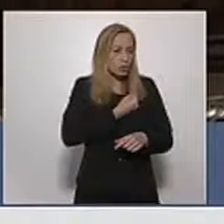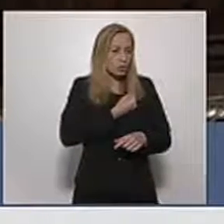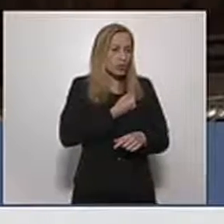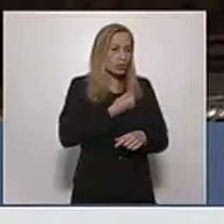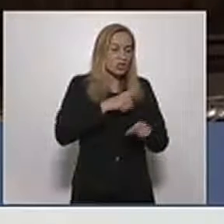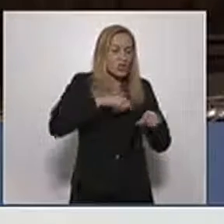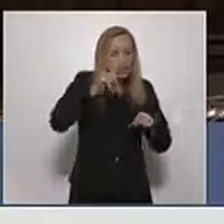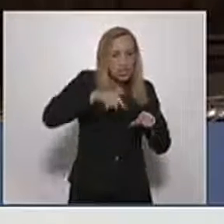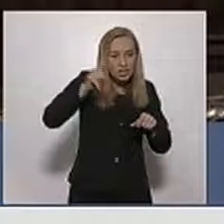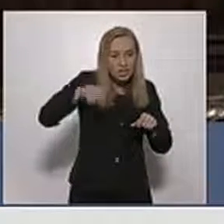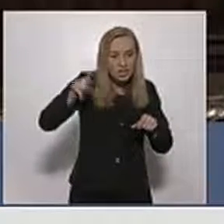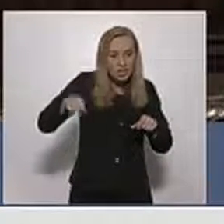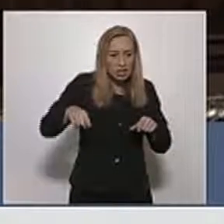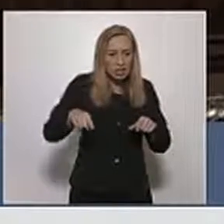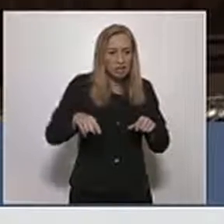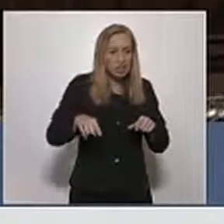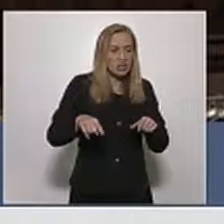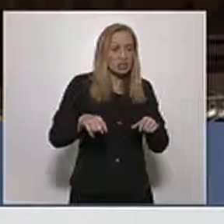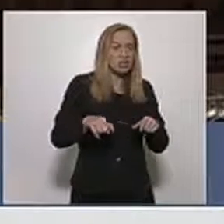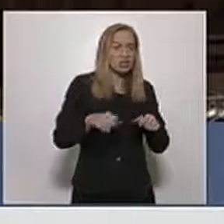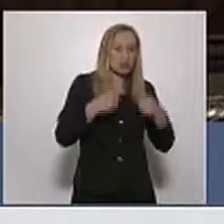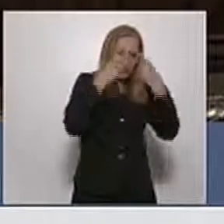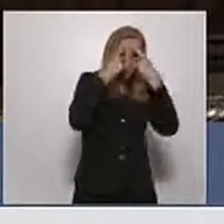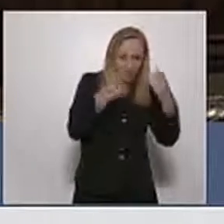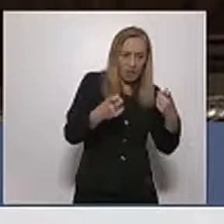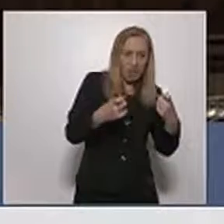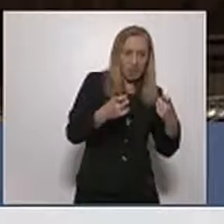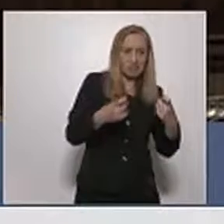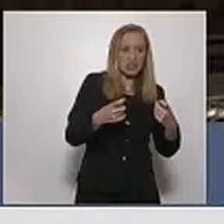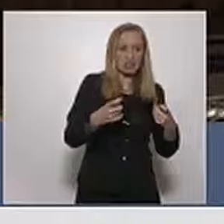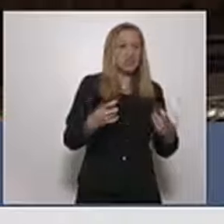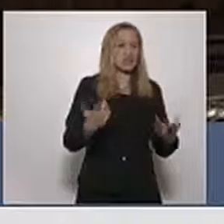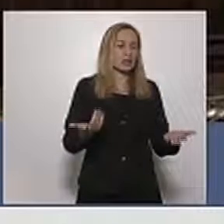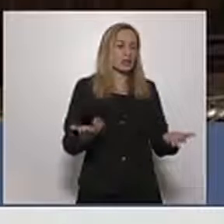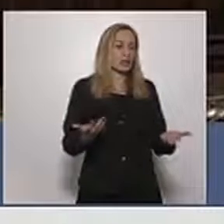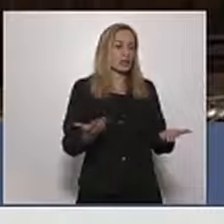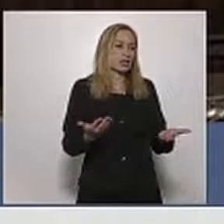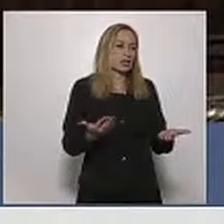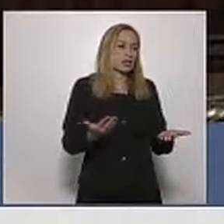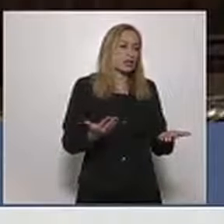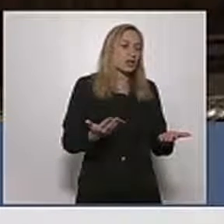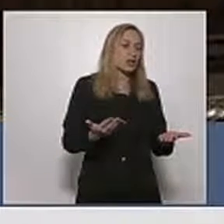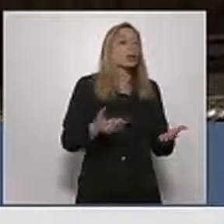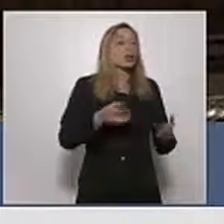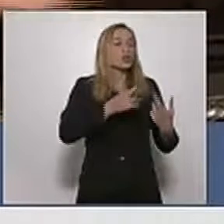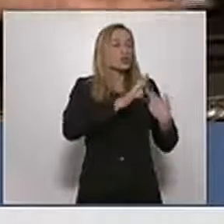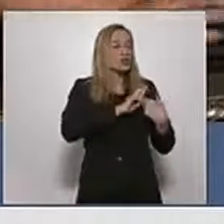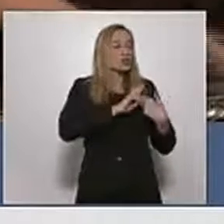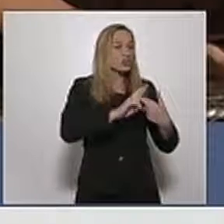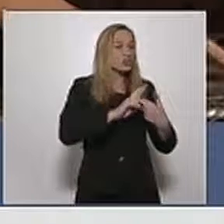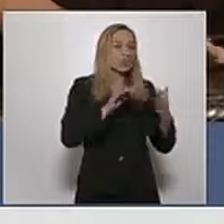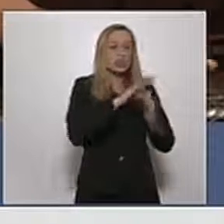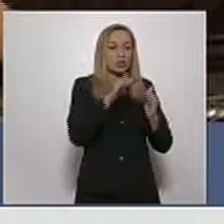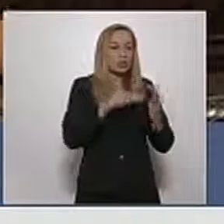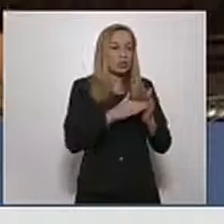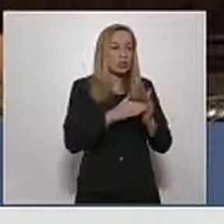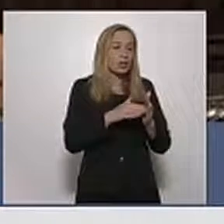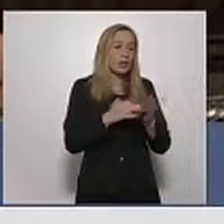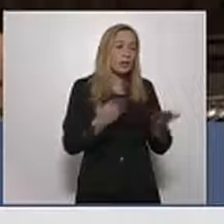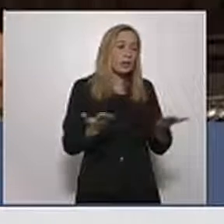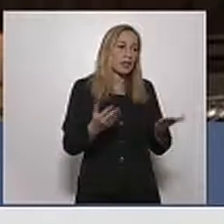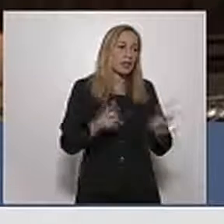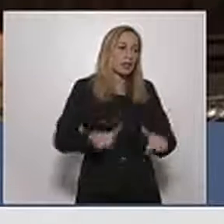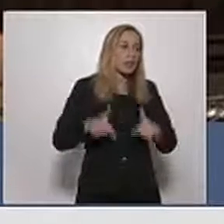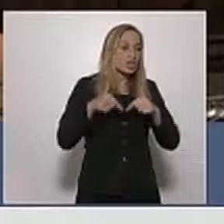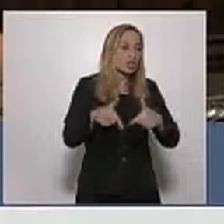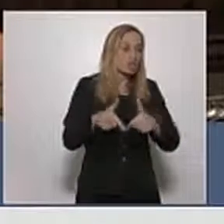para apresentar. Então, se ali no espaço fim é colocado toda a responsabilidade de lidar com